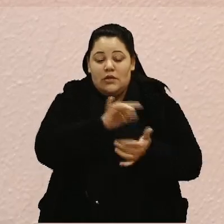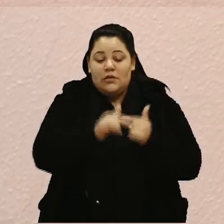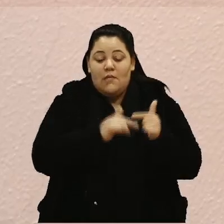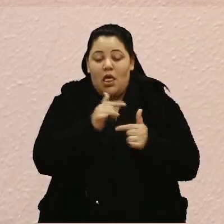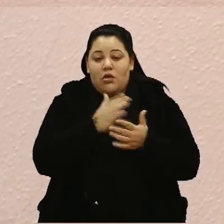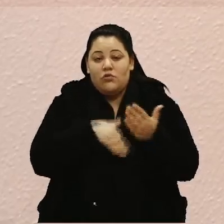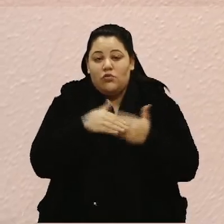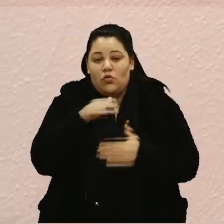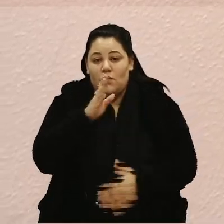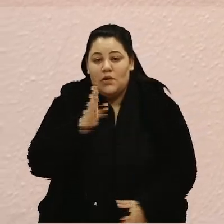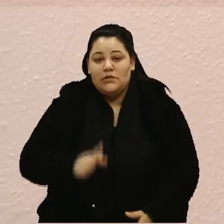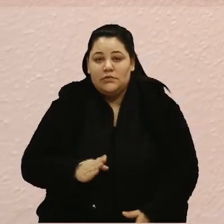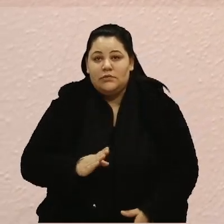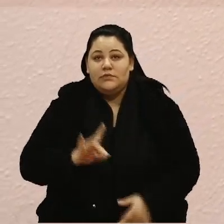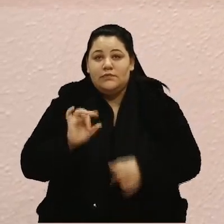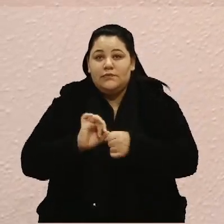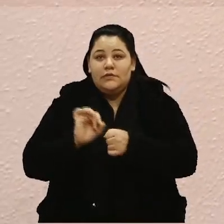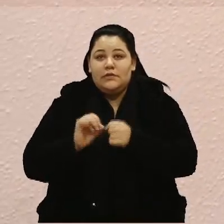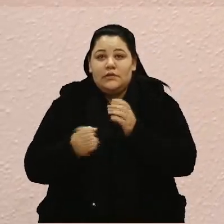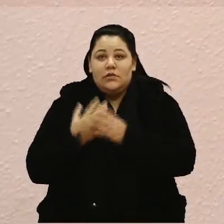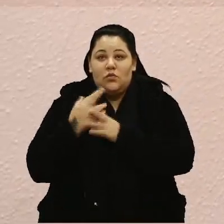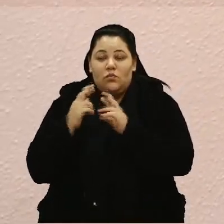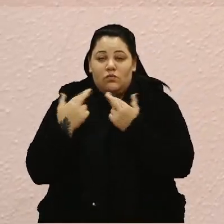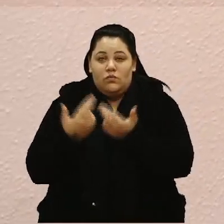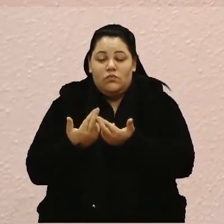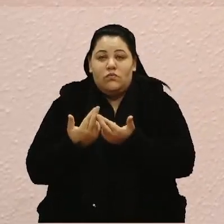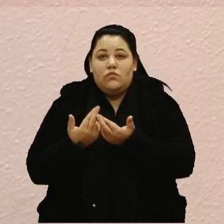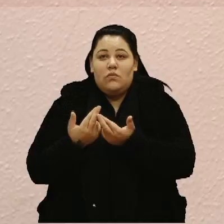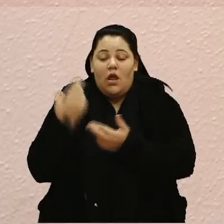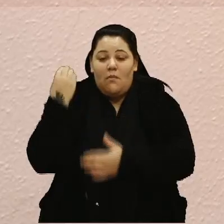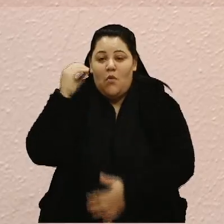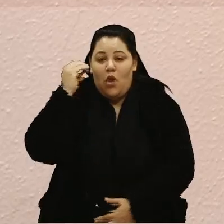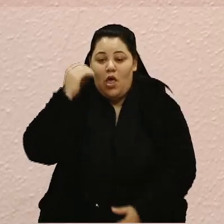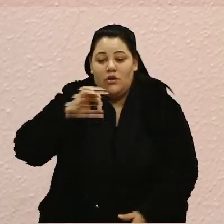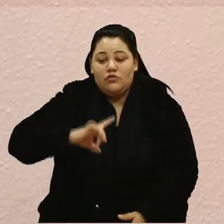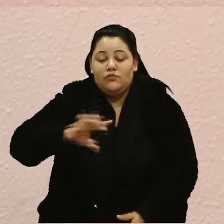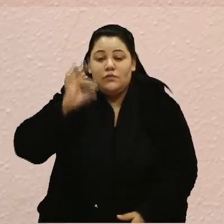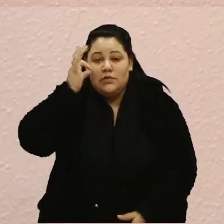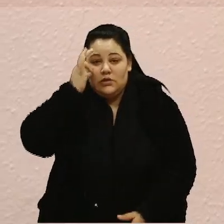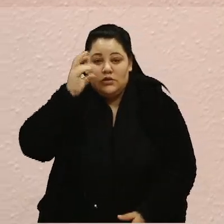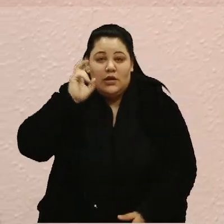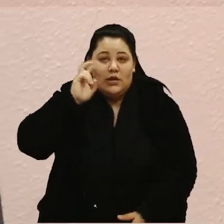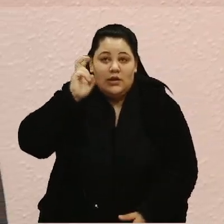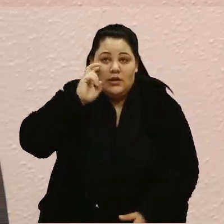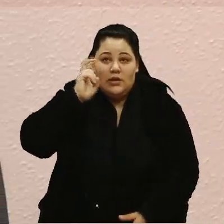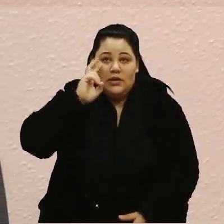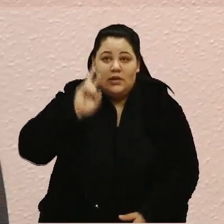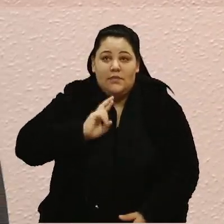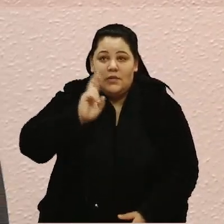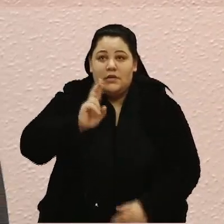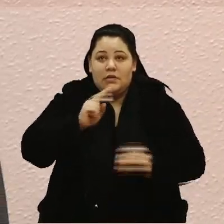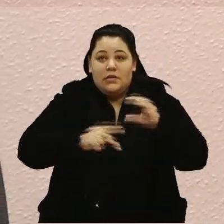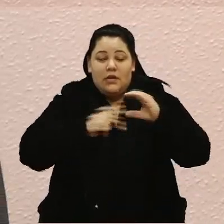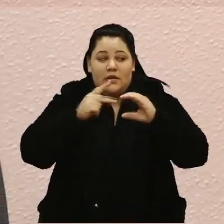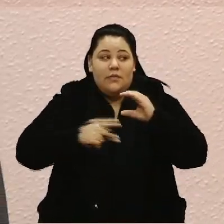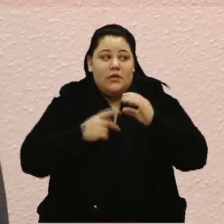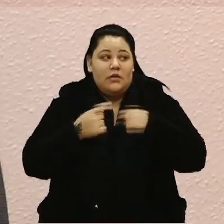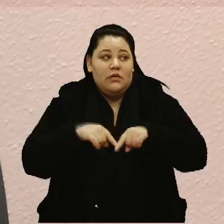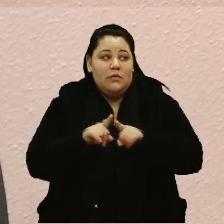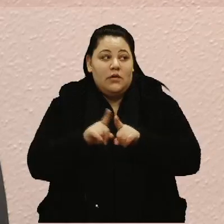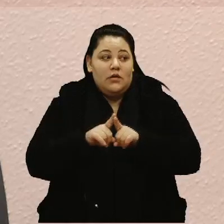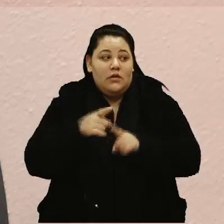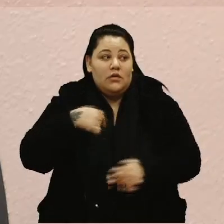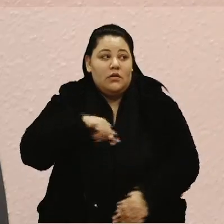Brasil, que realizou seu congresso na quinta e na sexta-feira em Porto Alegre. Estive presente na quinta em representação dessa casa, onde nós tivemos